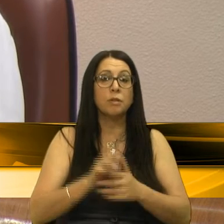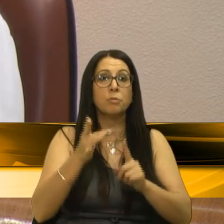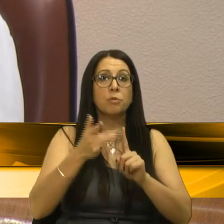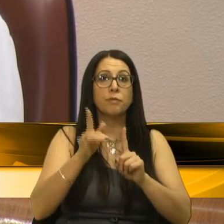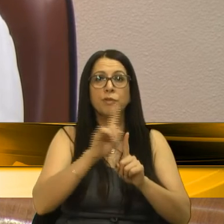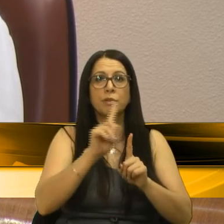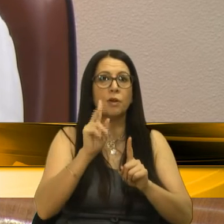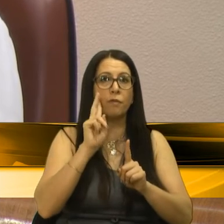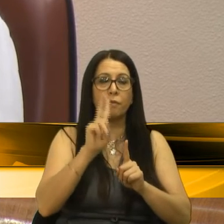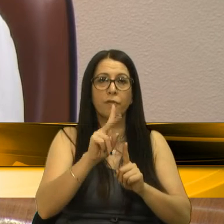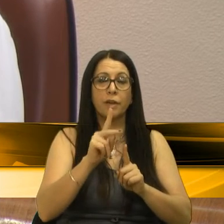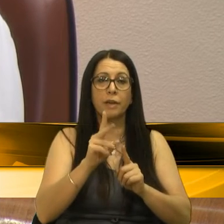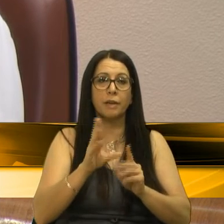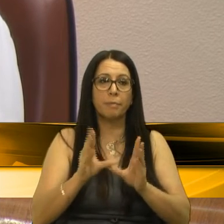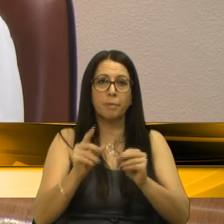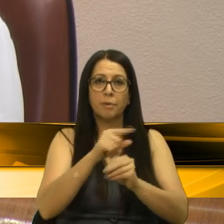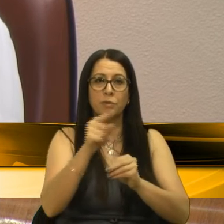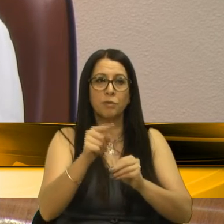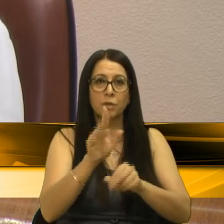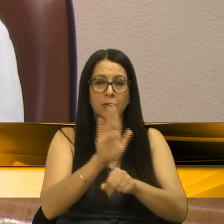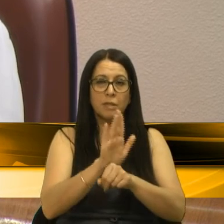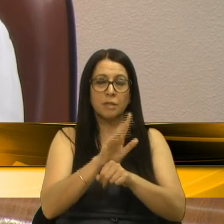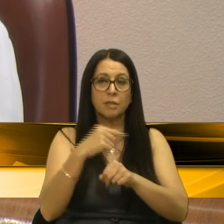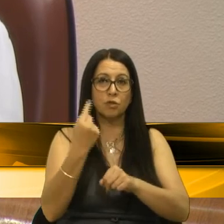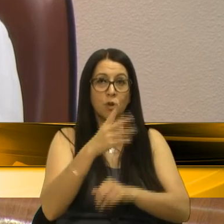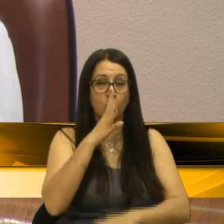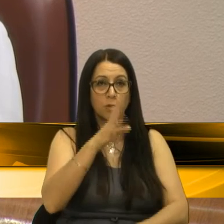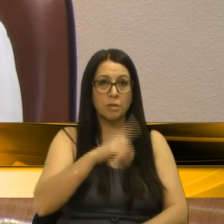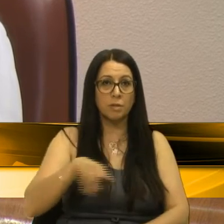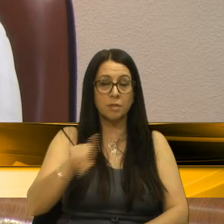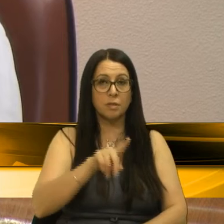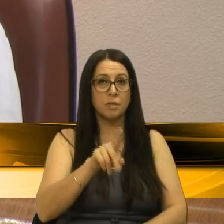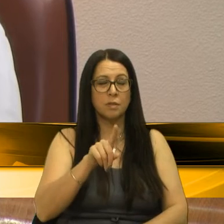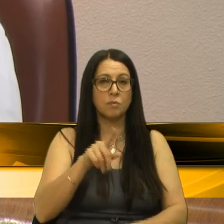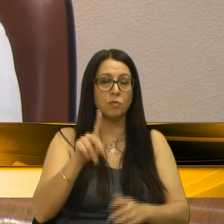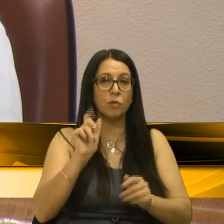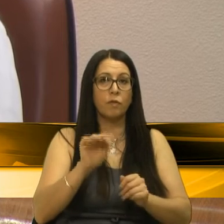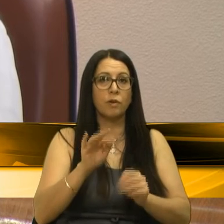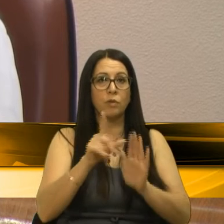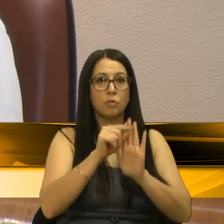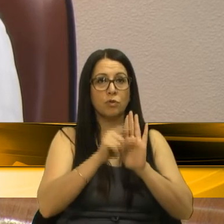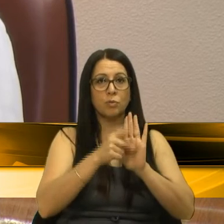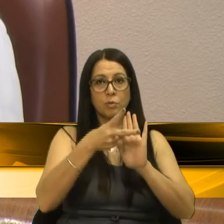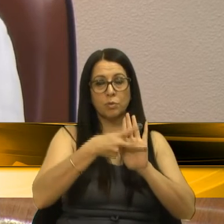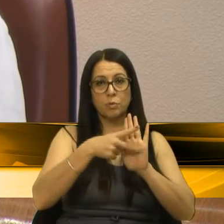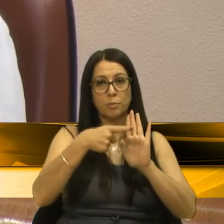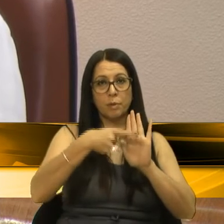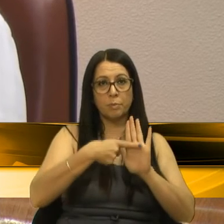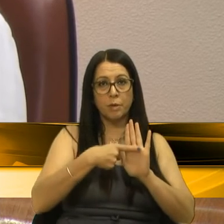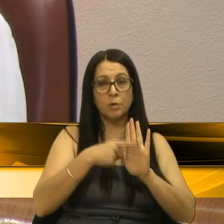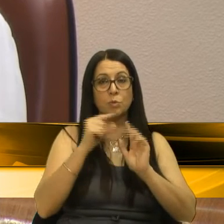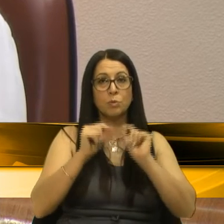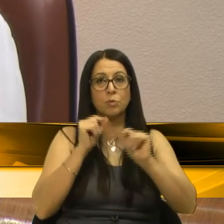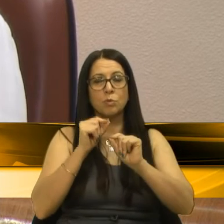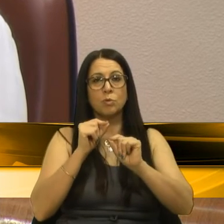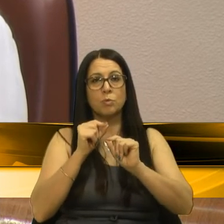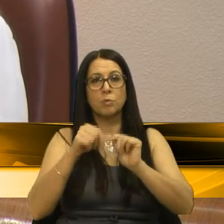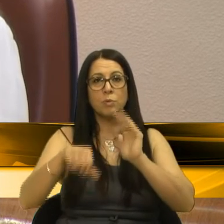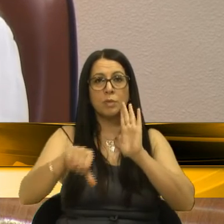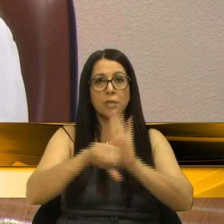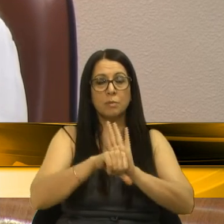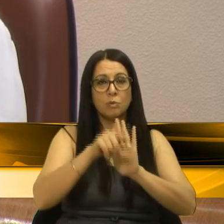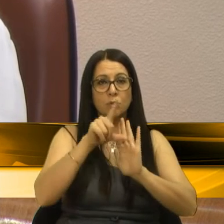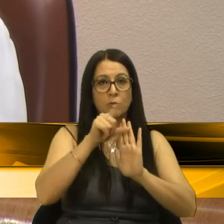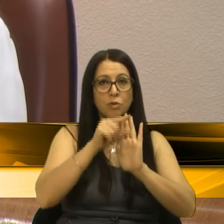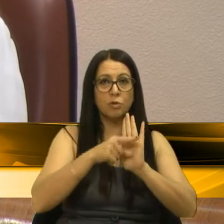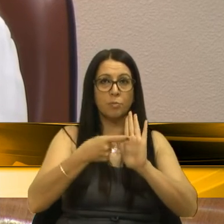prevê intervenção de assistente da acusação, ressalvada a hipótese no artigo 2º, 1º, em relação aos crimes funcionais do artigo